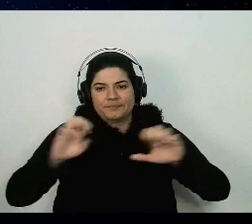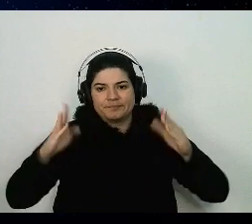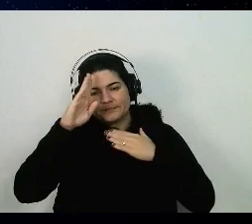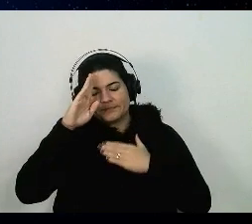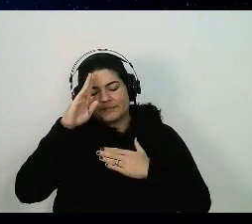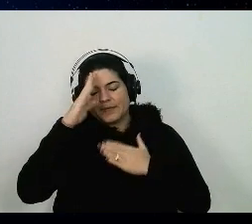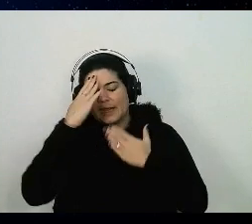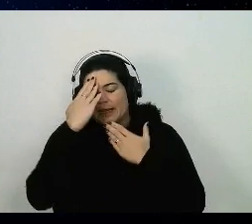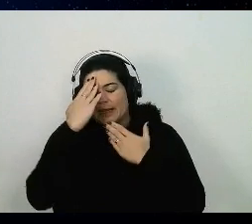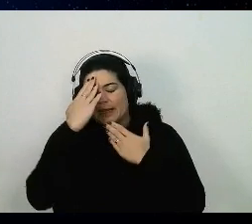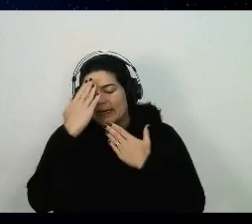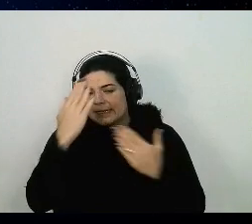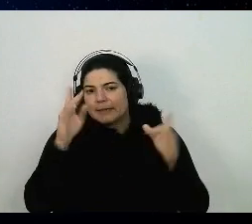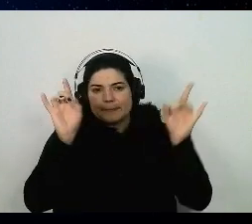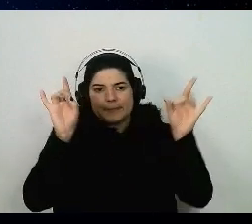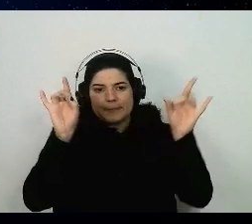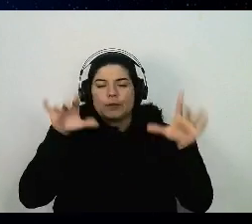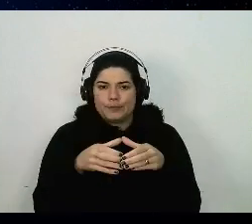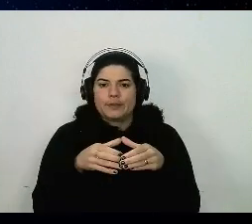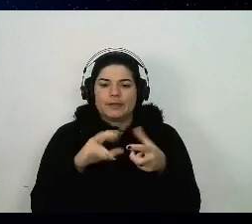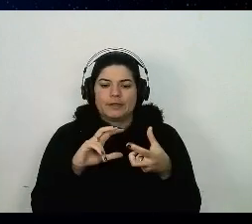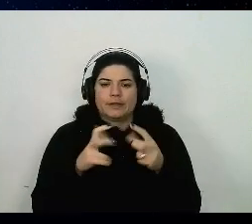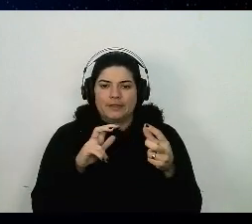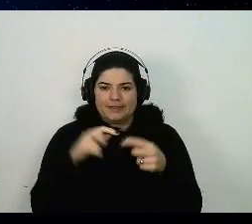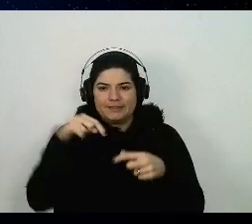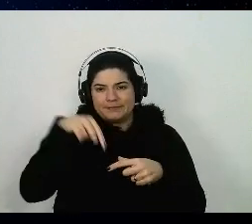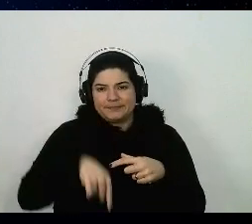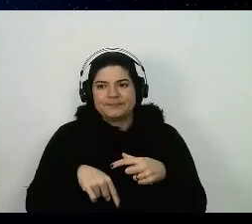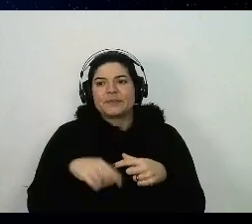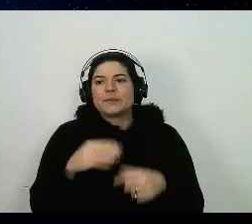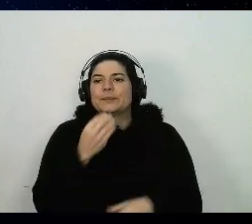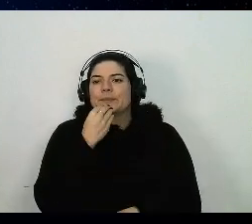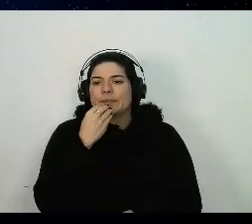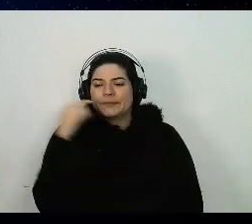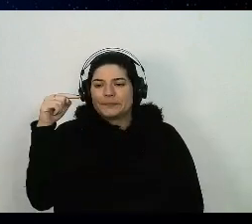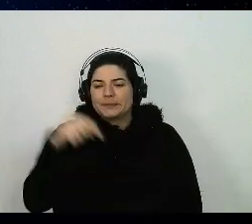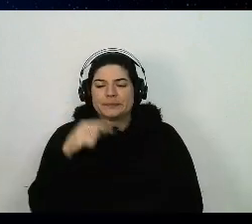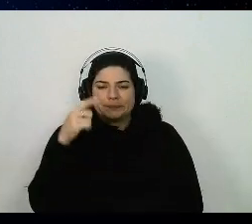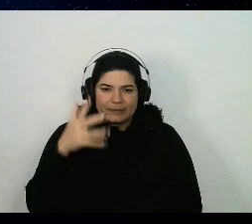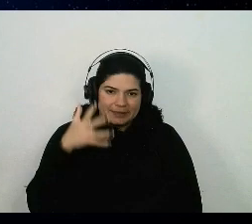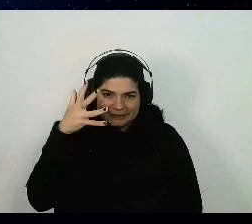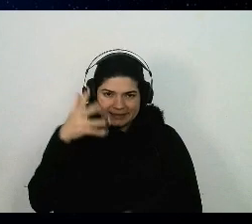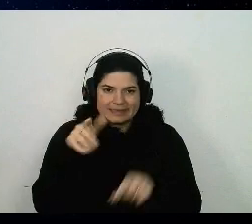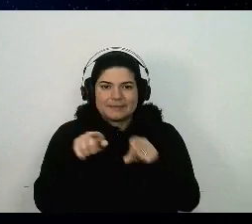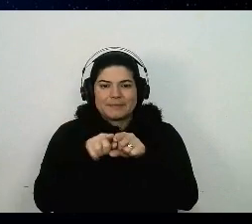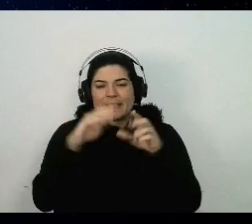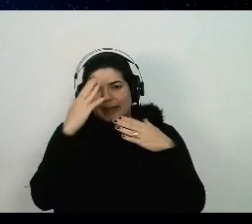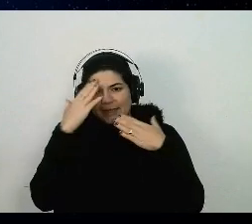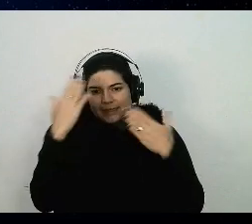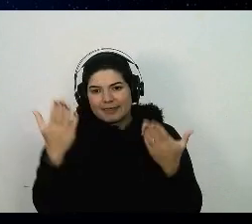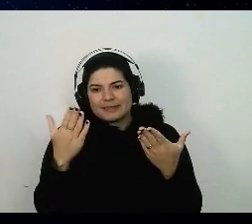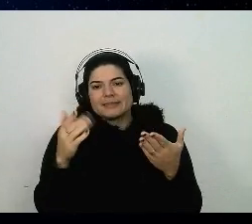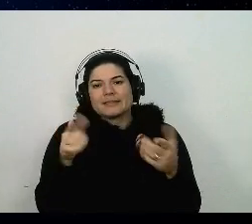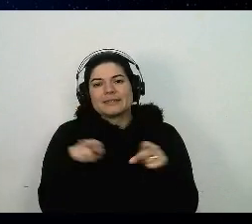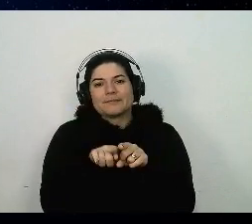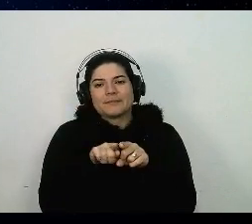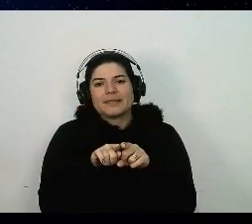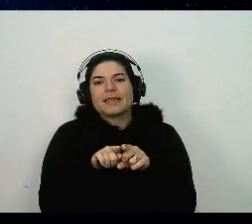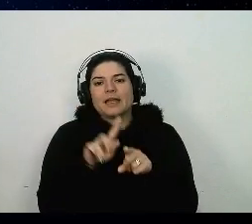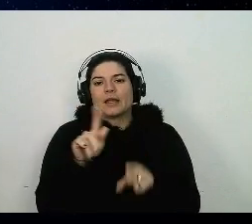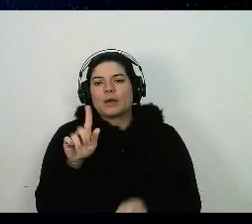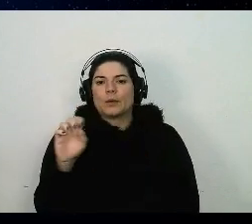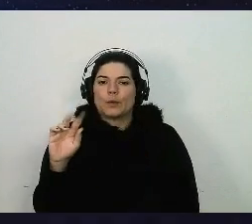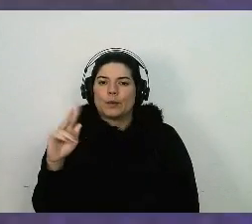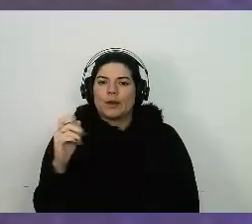do Developers Conference pela oportunidade. Também agradeço a GoHacking, que possibilitou que eu estivesse aqui hoje. Fica aí